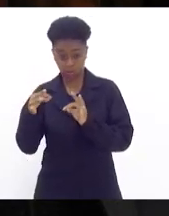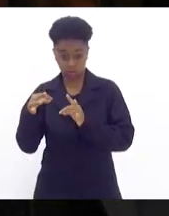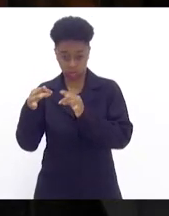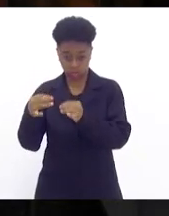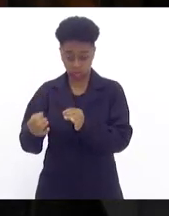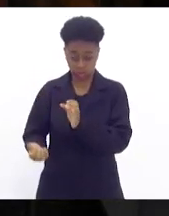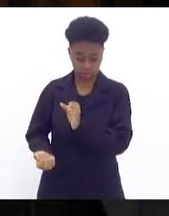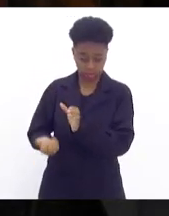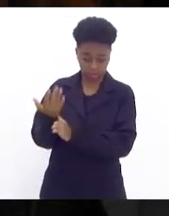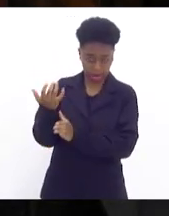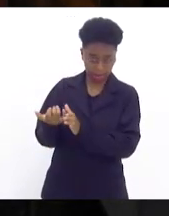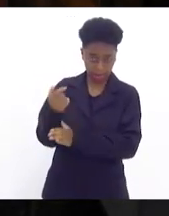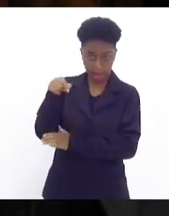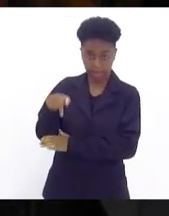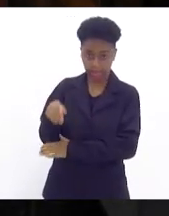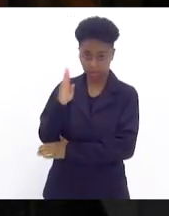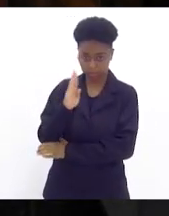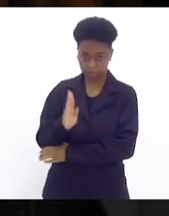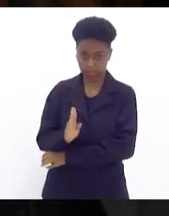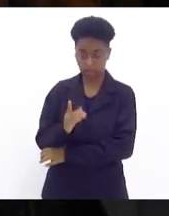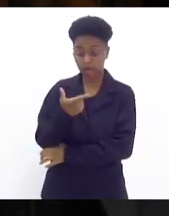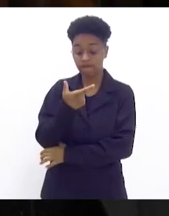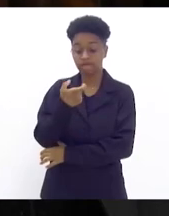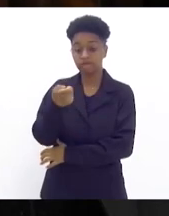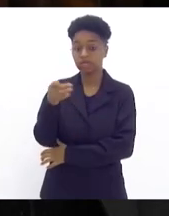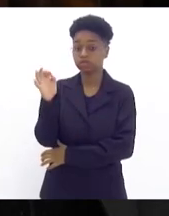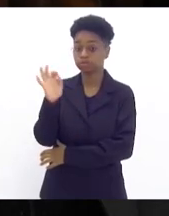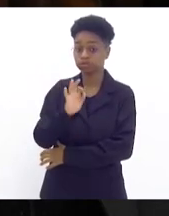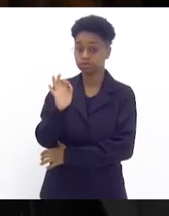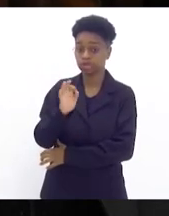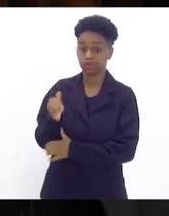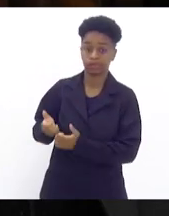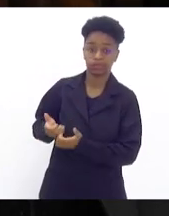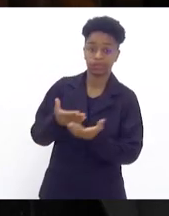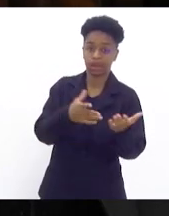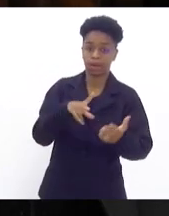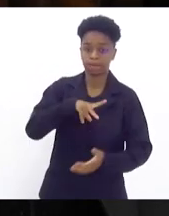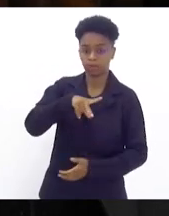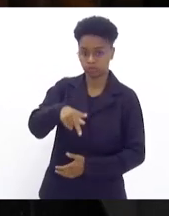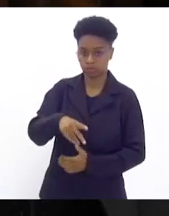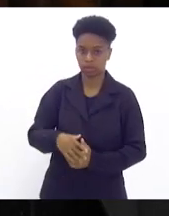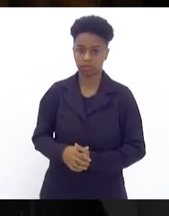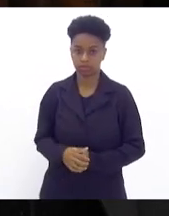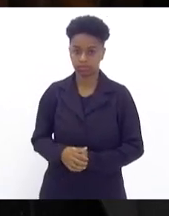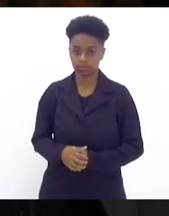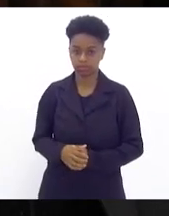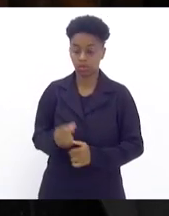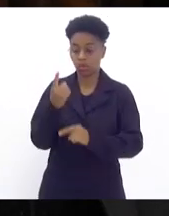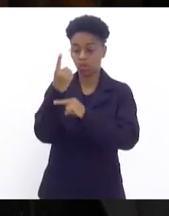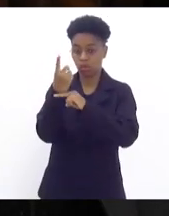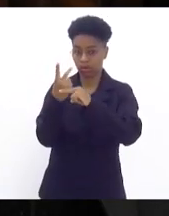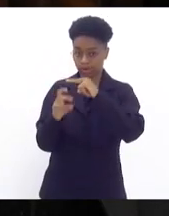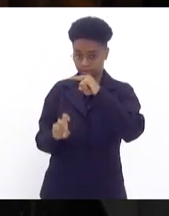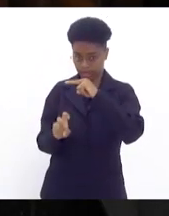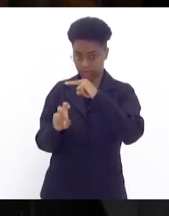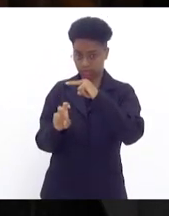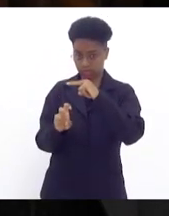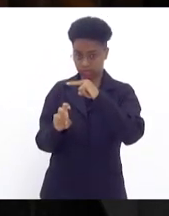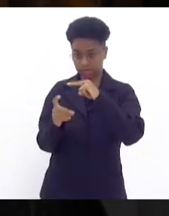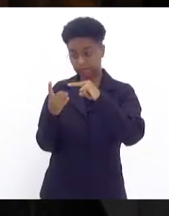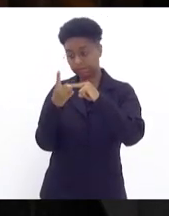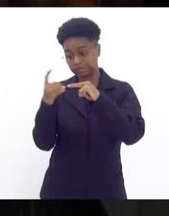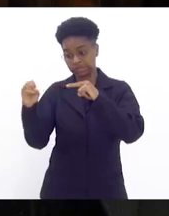Brasil Vinte por cento e ia para Portugal um quinto de 100 é